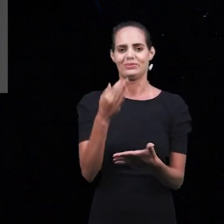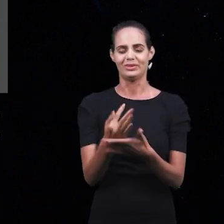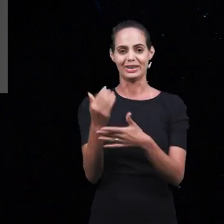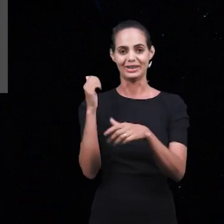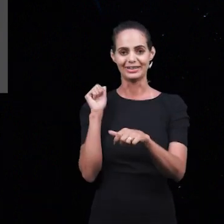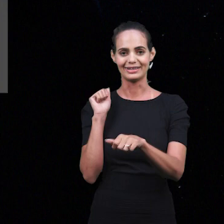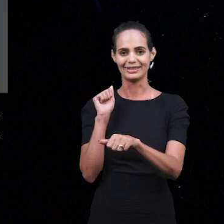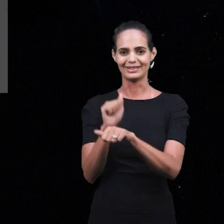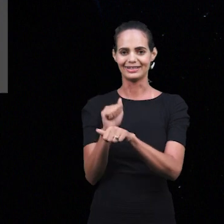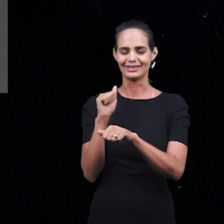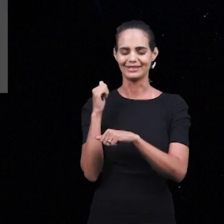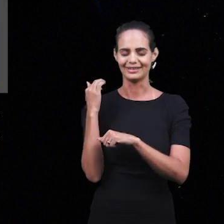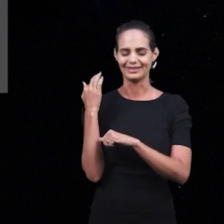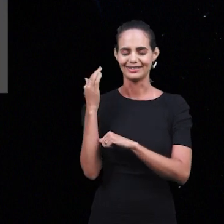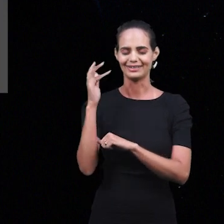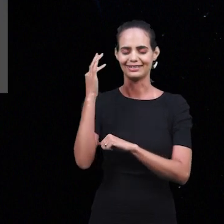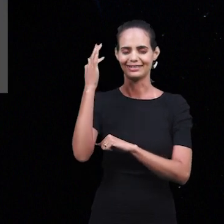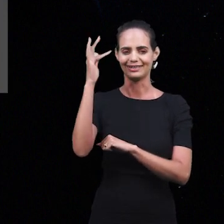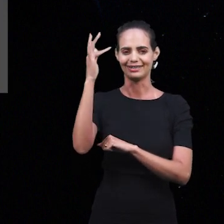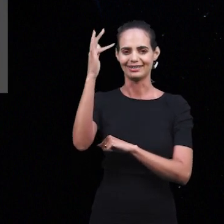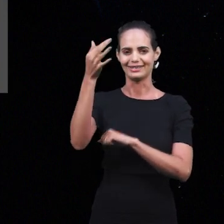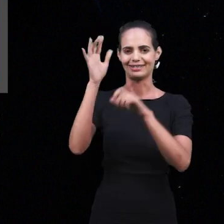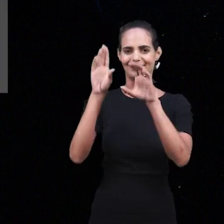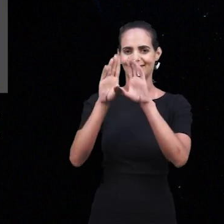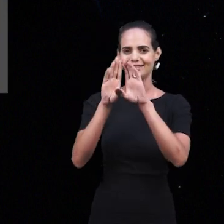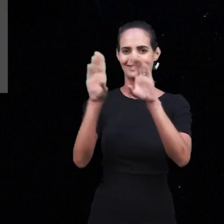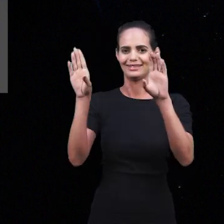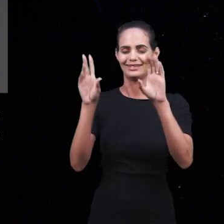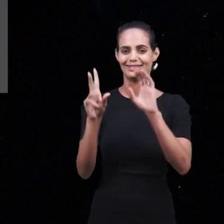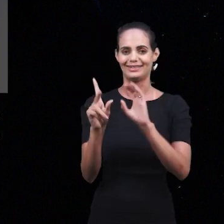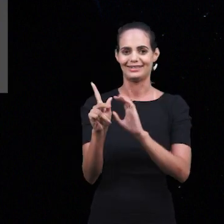a esperança do